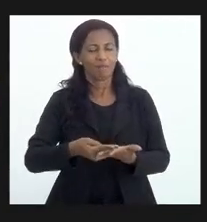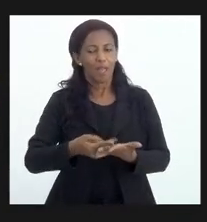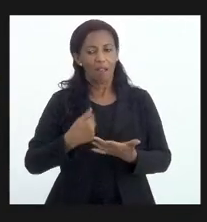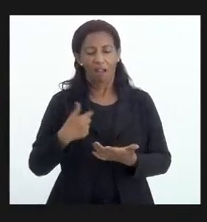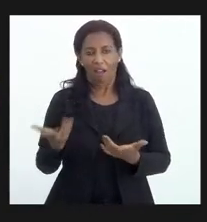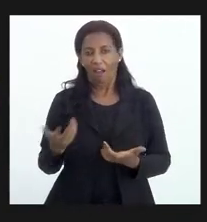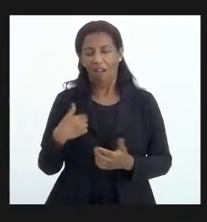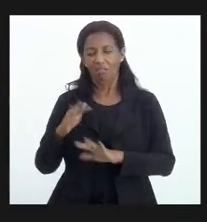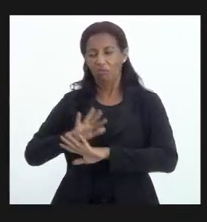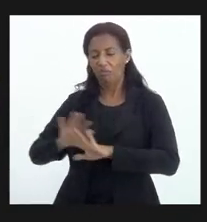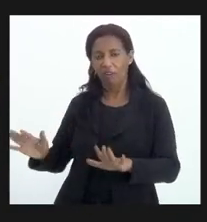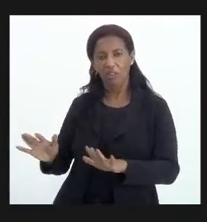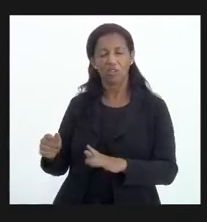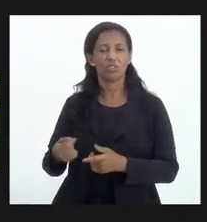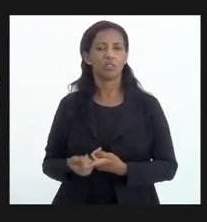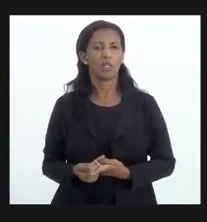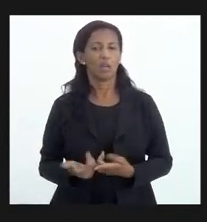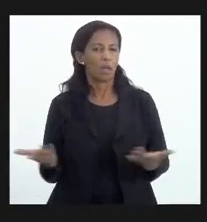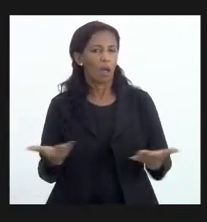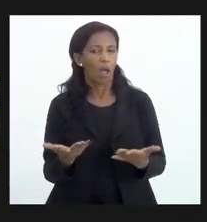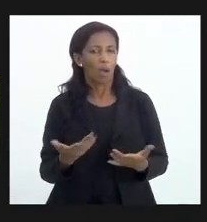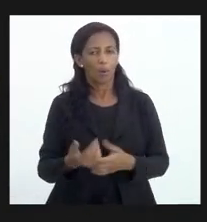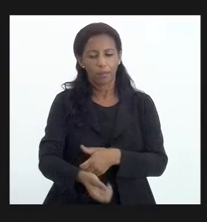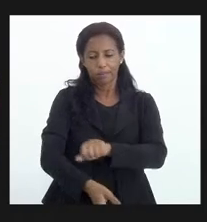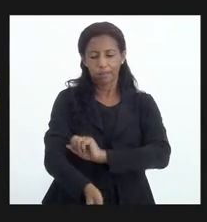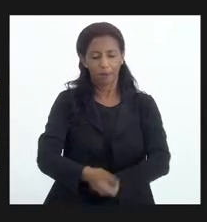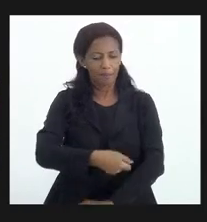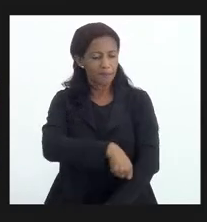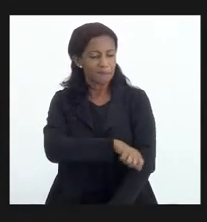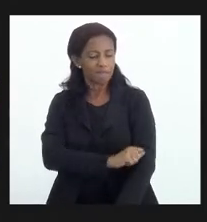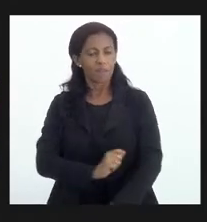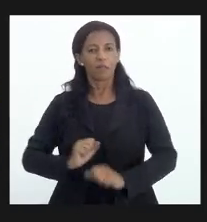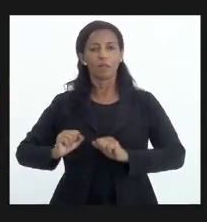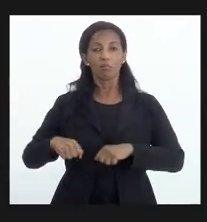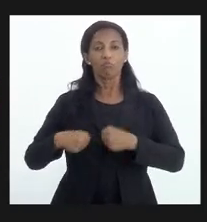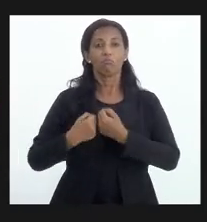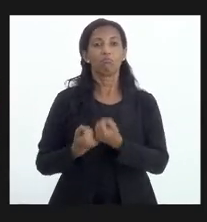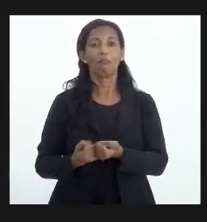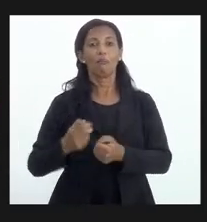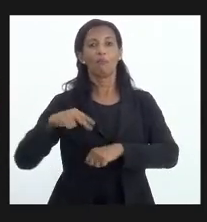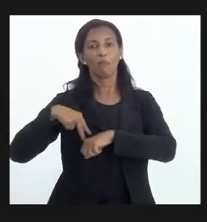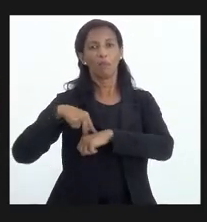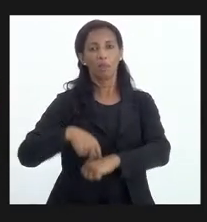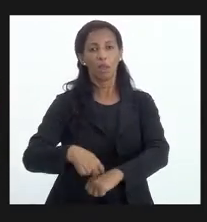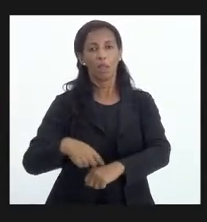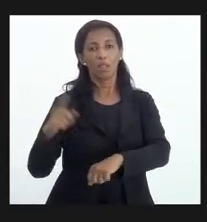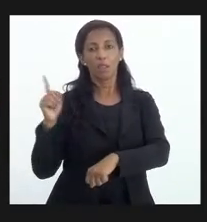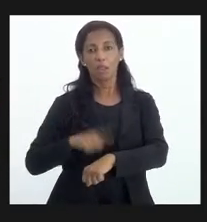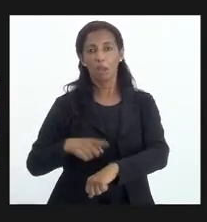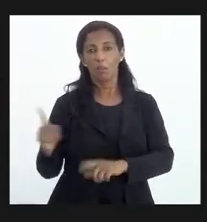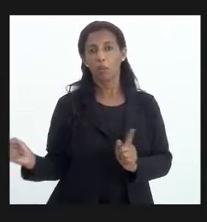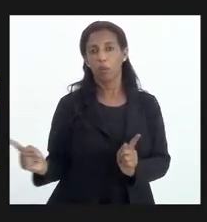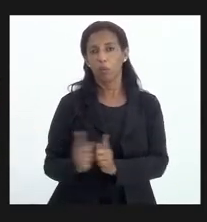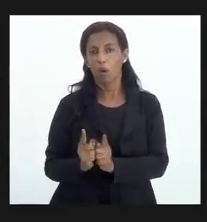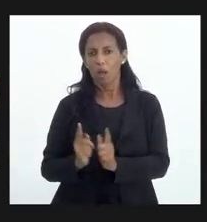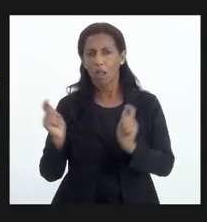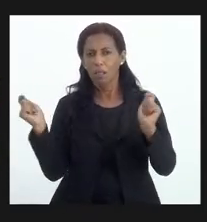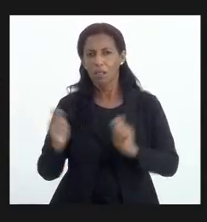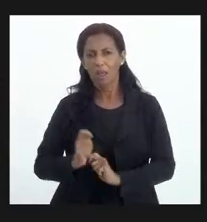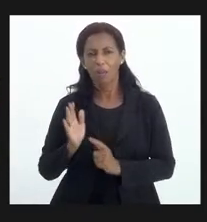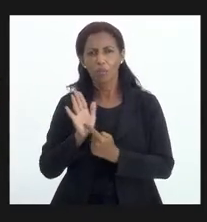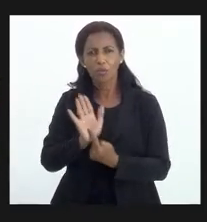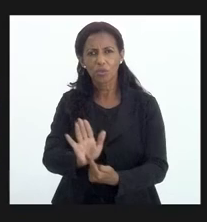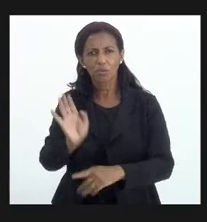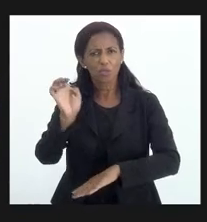isso. Um governo que arregaçou as mangas e enfrentou o problema de frente, que em pouquíssimo tempo está mostrando para o Estado do Rio de